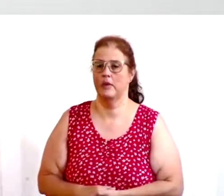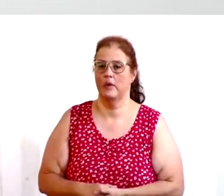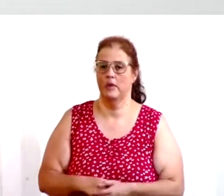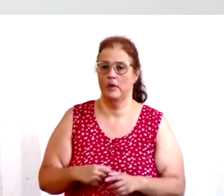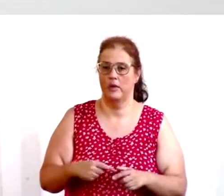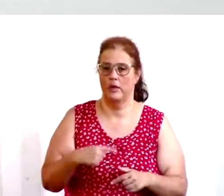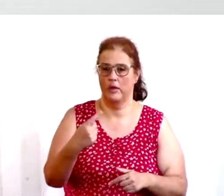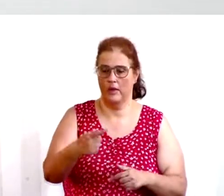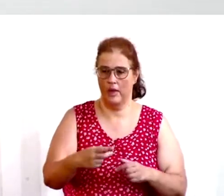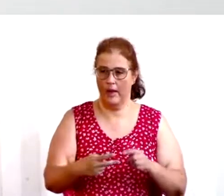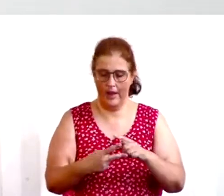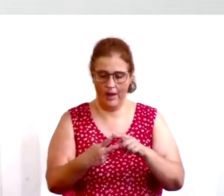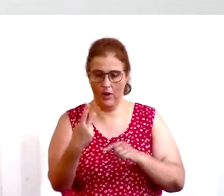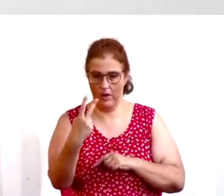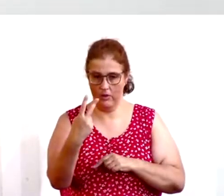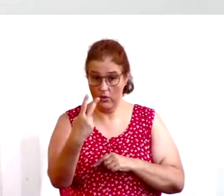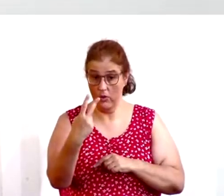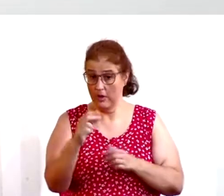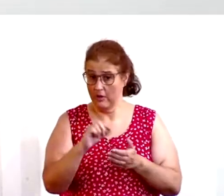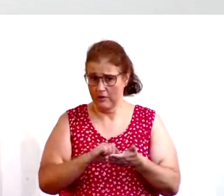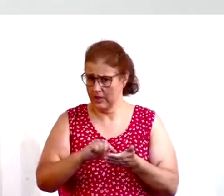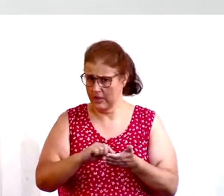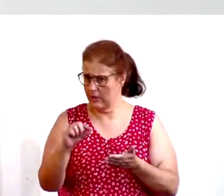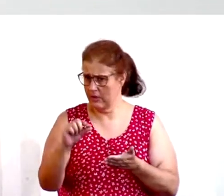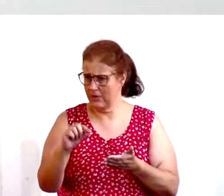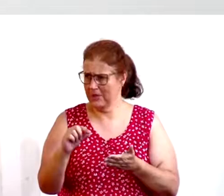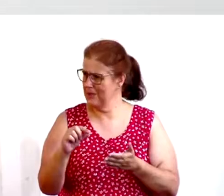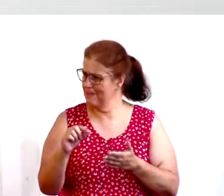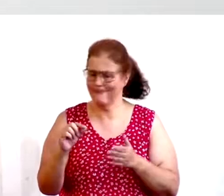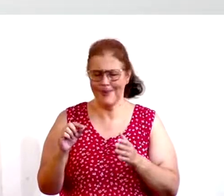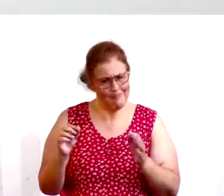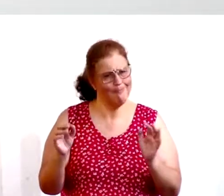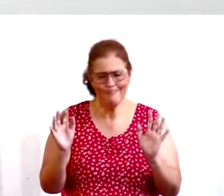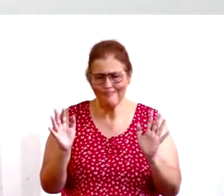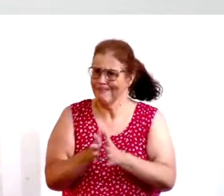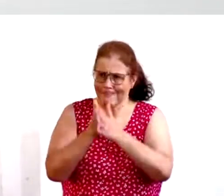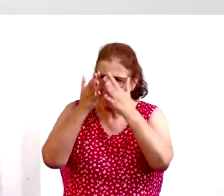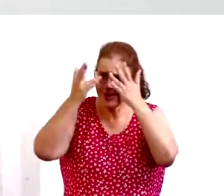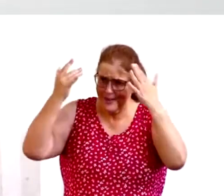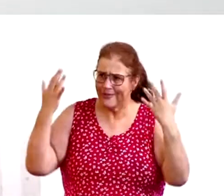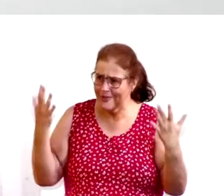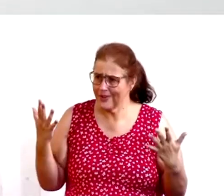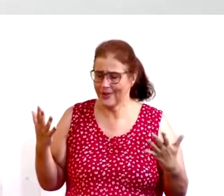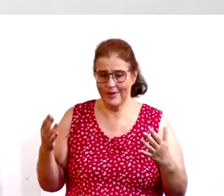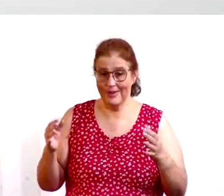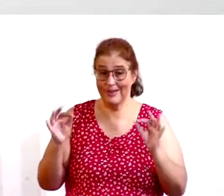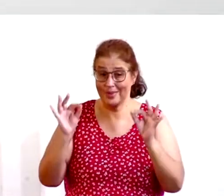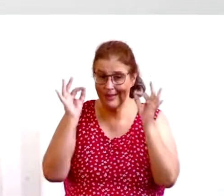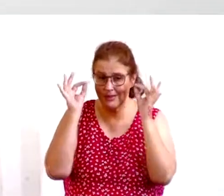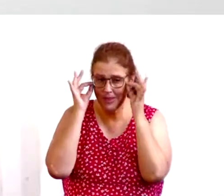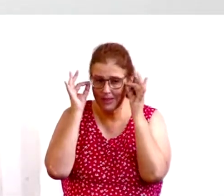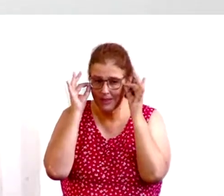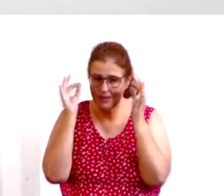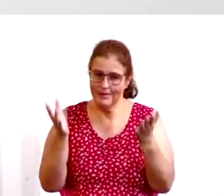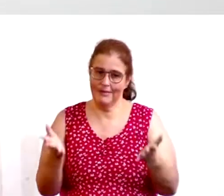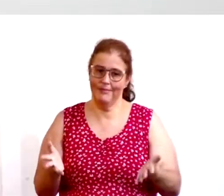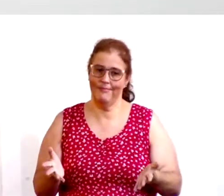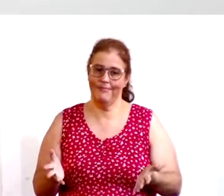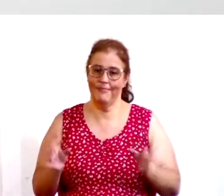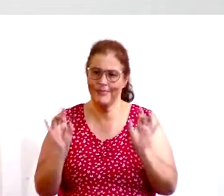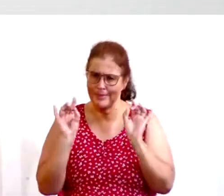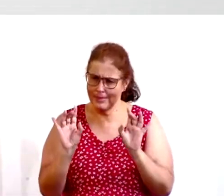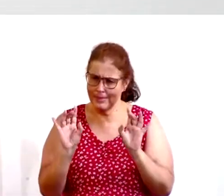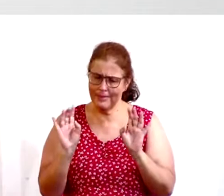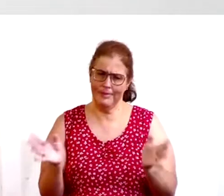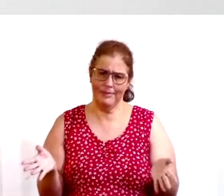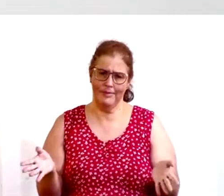E estes 2 versículos de hoje são tão ricos, meus irmãos, que eles precisam de uma atenção especial. Aliás, eu vou pedir